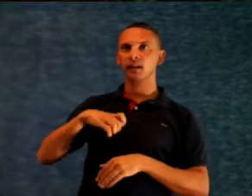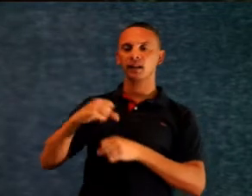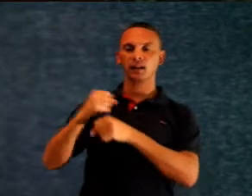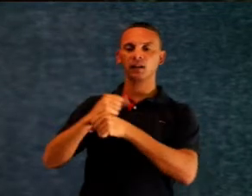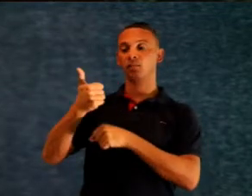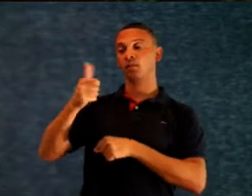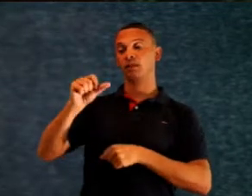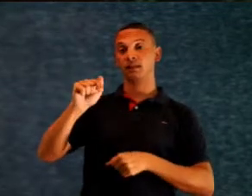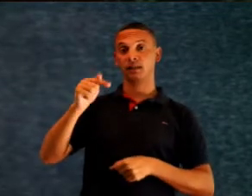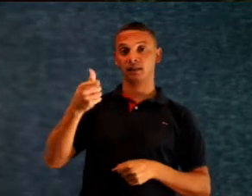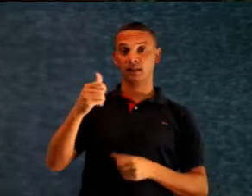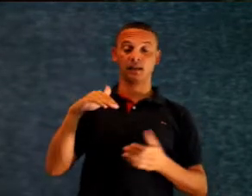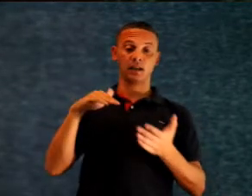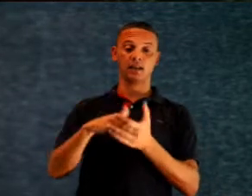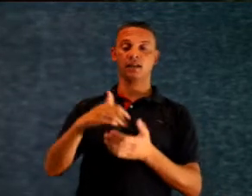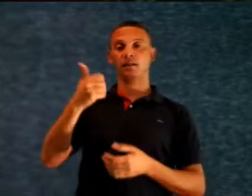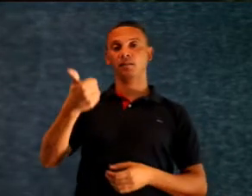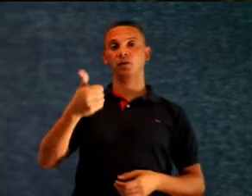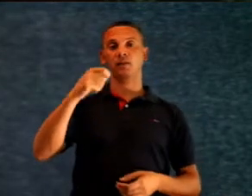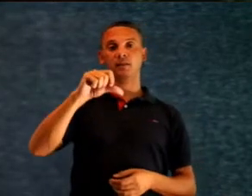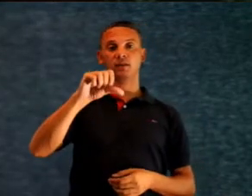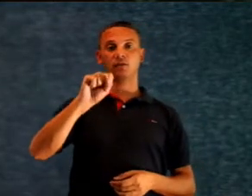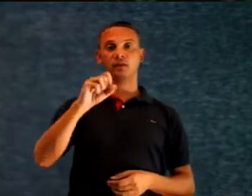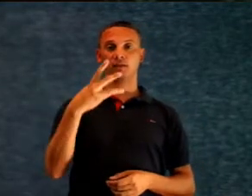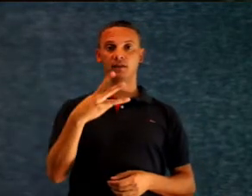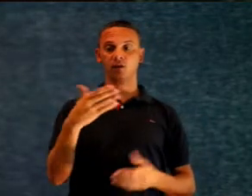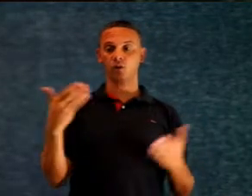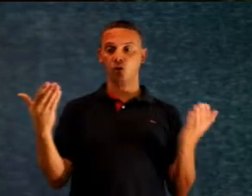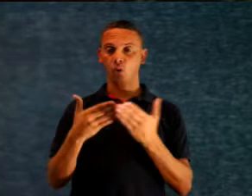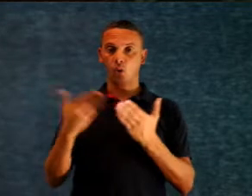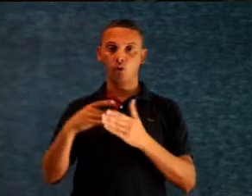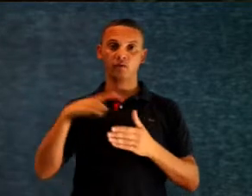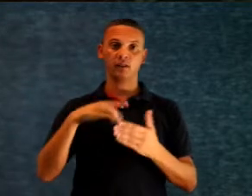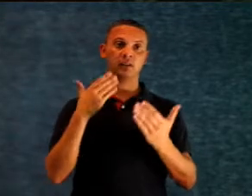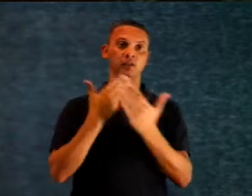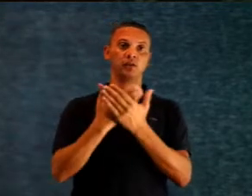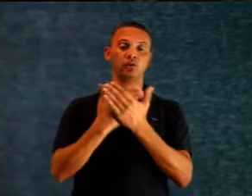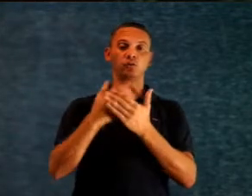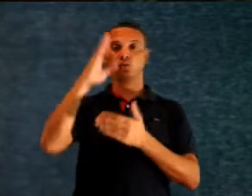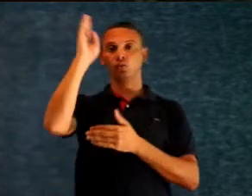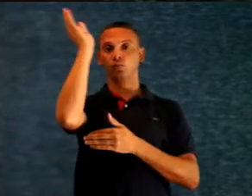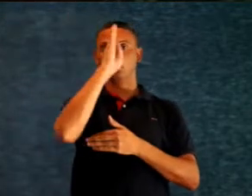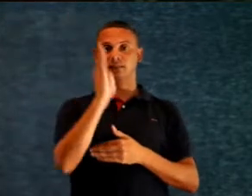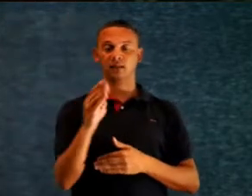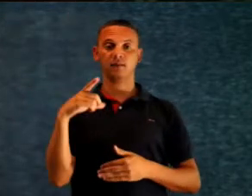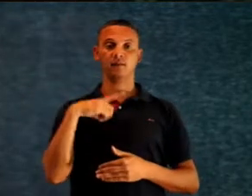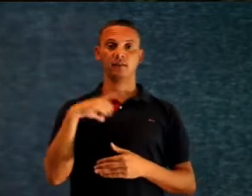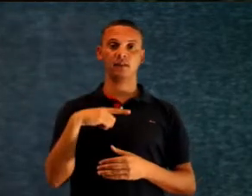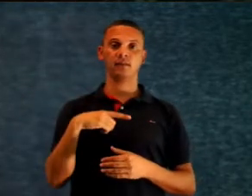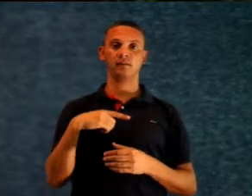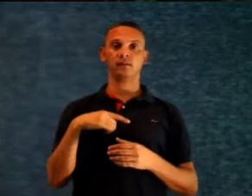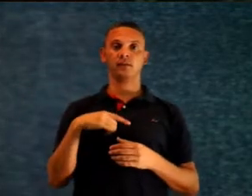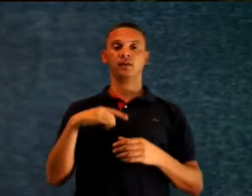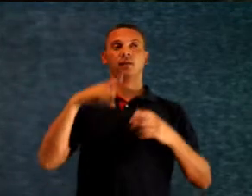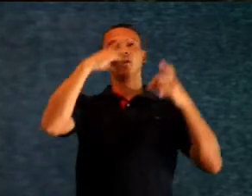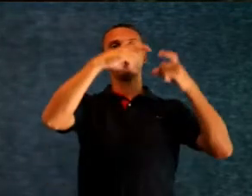a 1983, da hoje Fundação Centro de Estudos Brasileiros, mantida por nossa embaixada